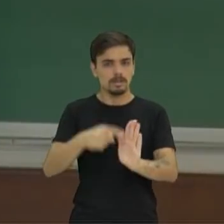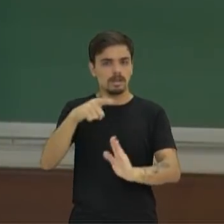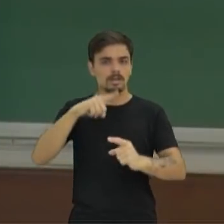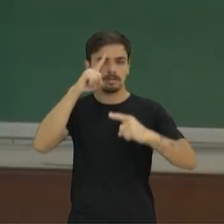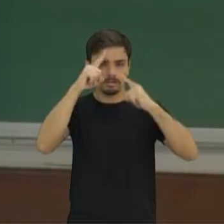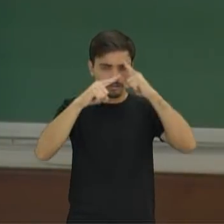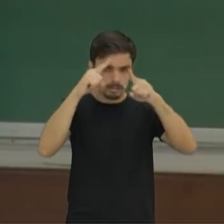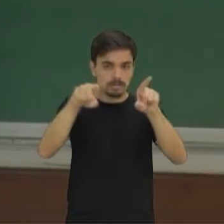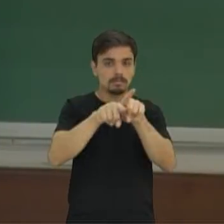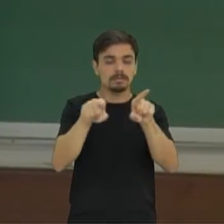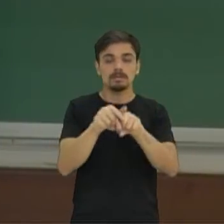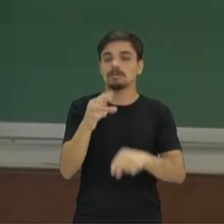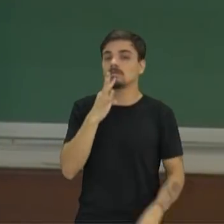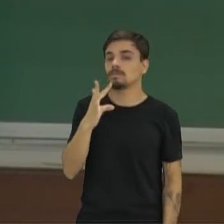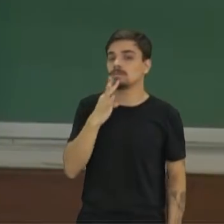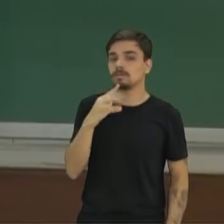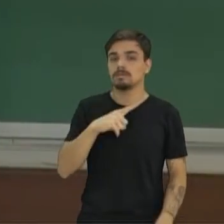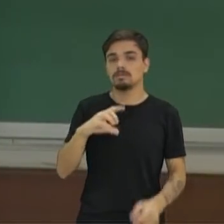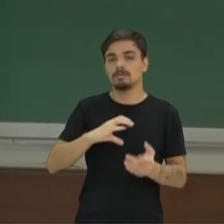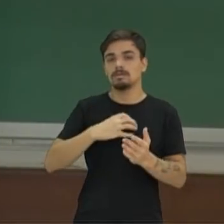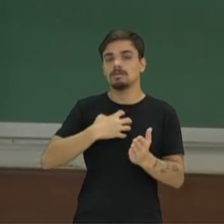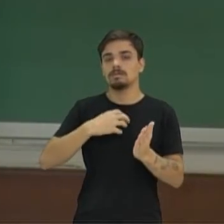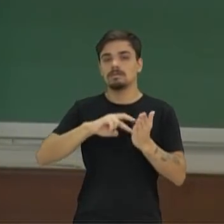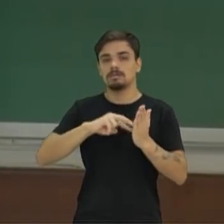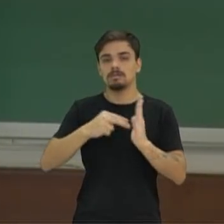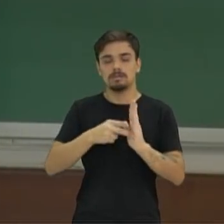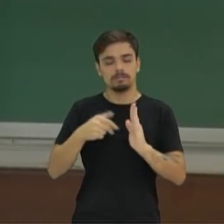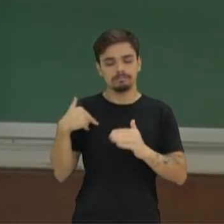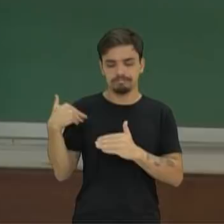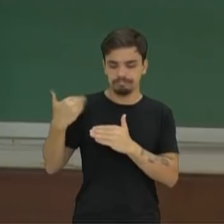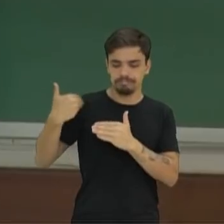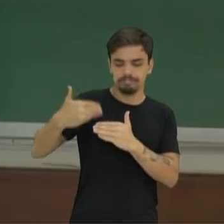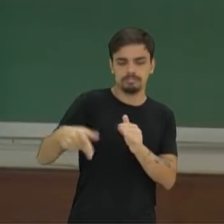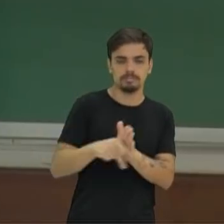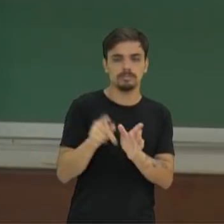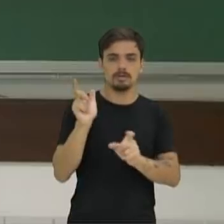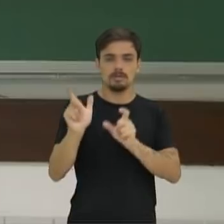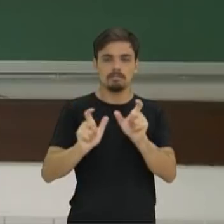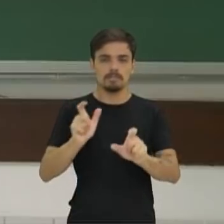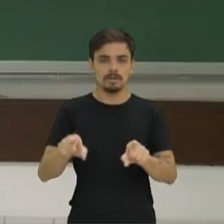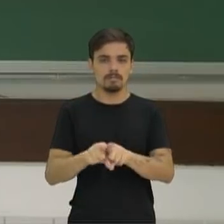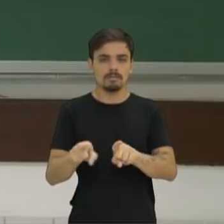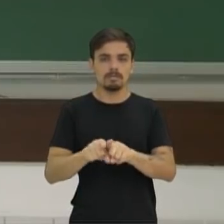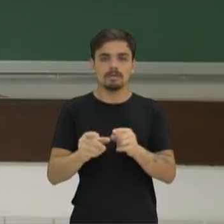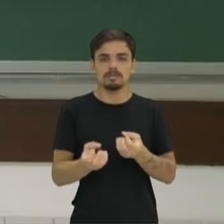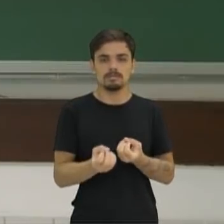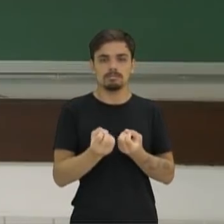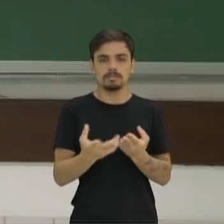ideia, reconhecemos o efeito de sentido decorrente do uso de determinada palavra ou